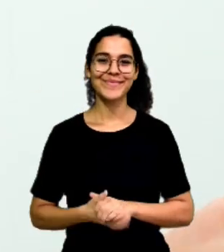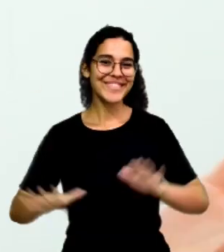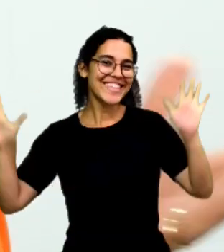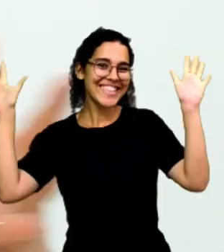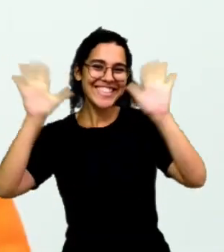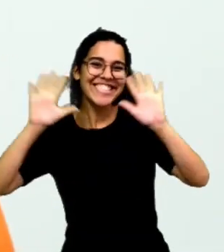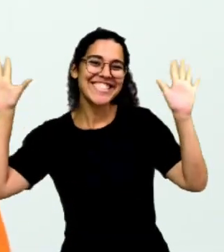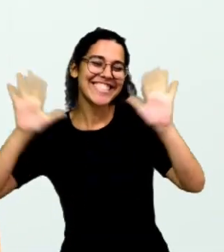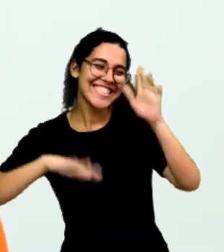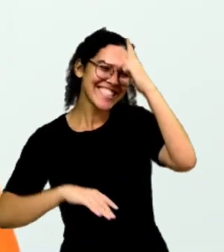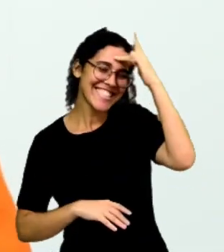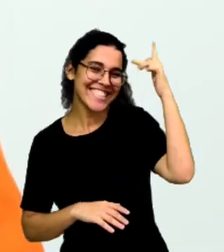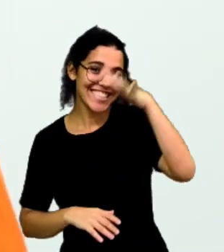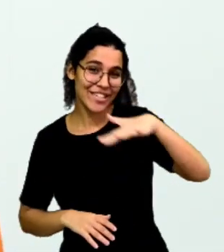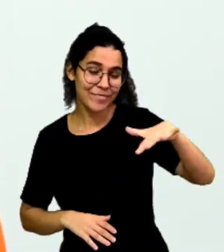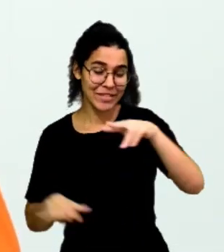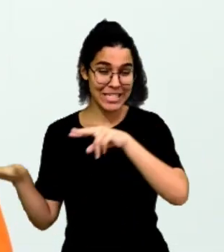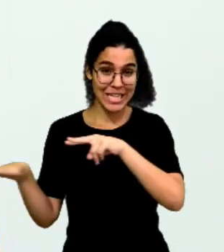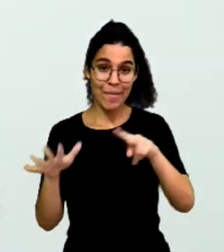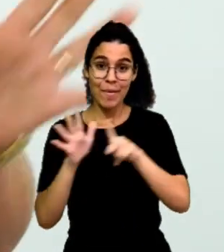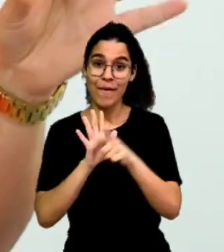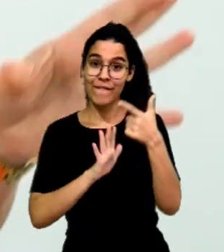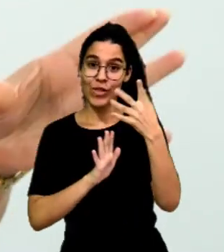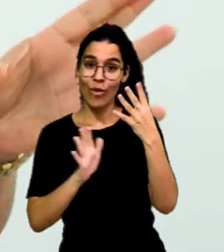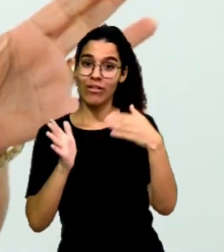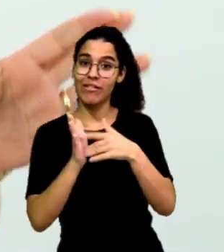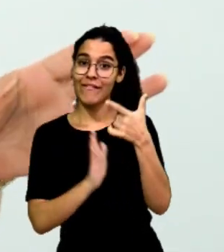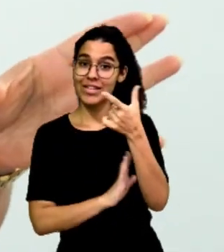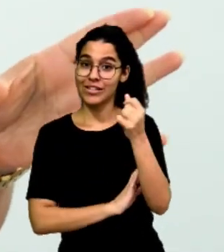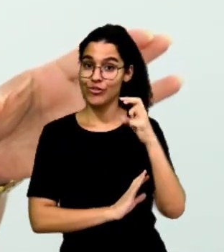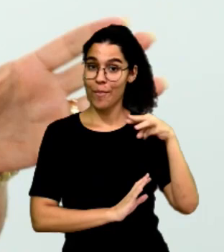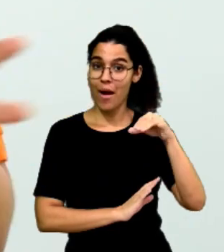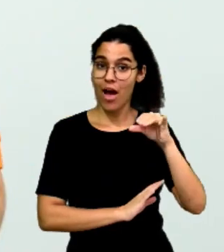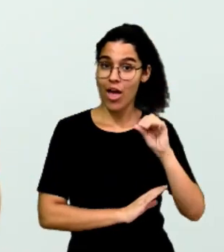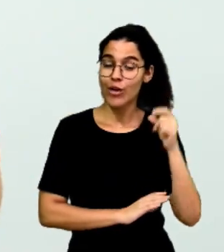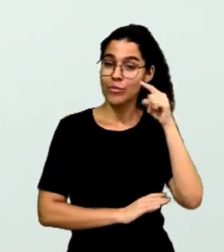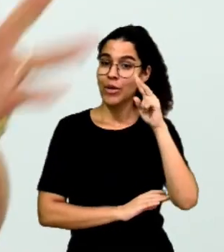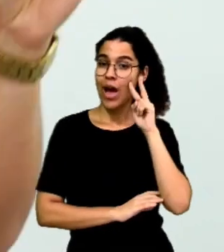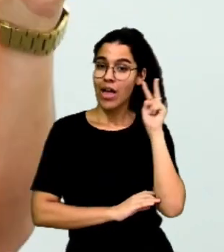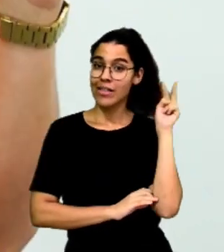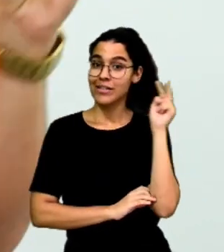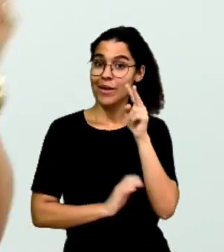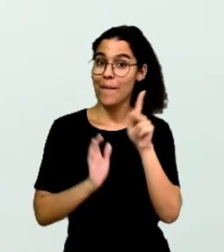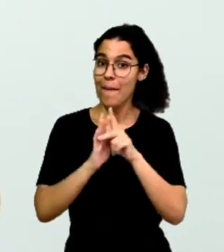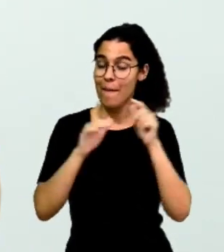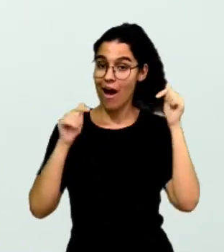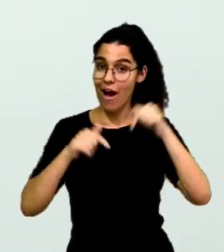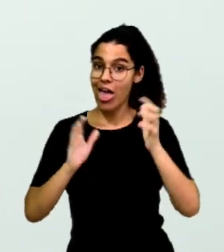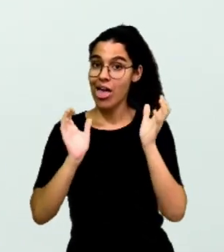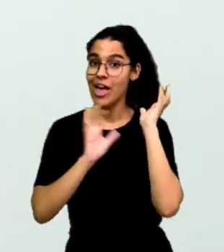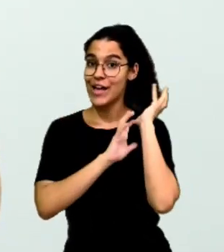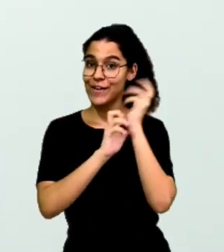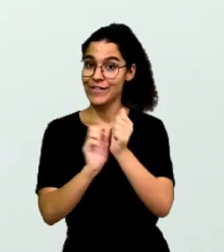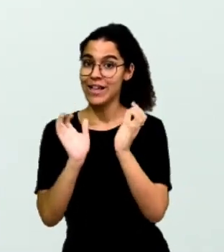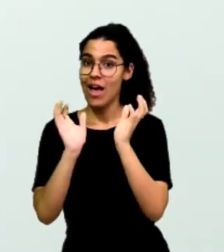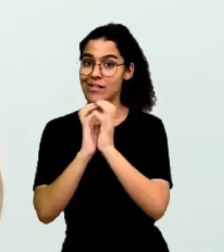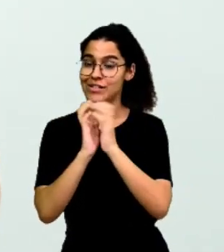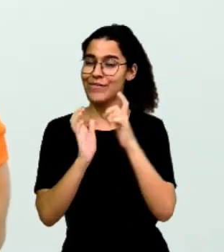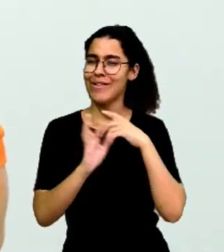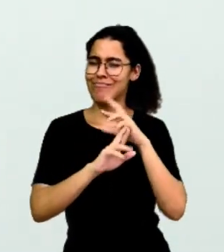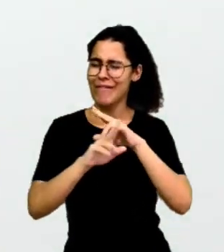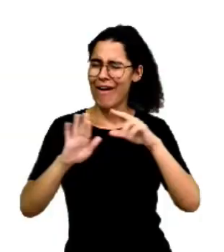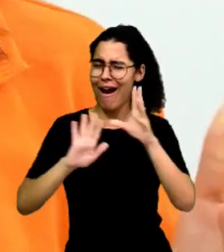Olá, gente! Na semana de 24 a 26 de maio do Fique Ligado Revisa Recife, teremos vários conteúdos incríveis. Vamos